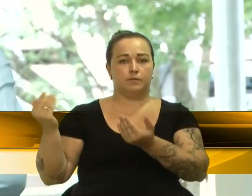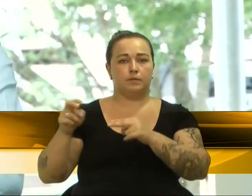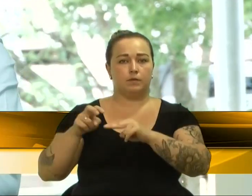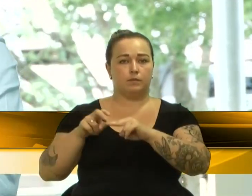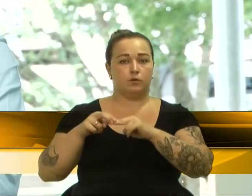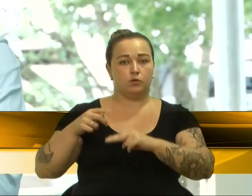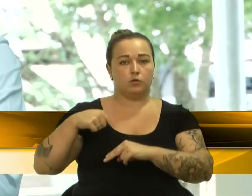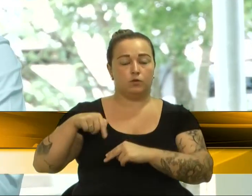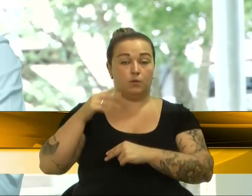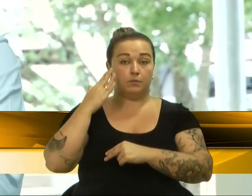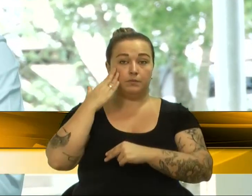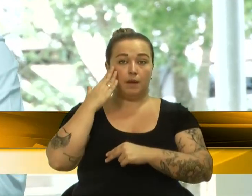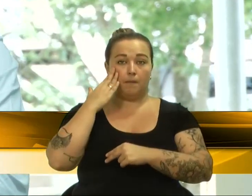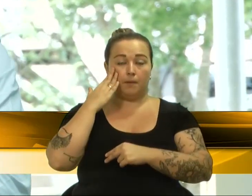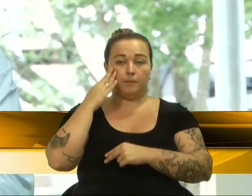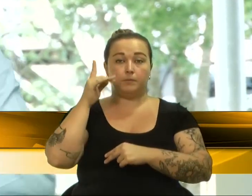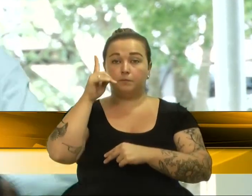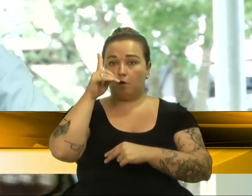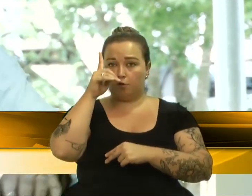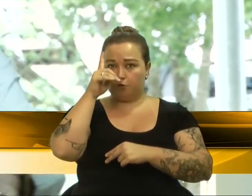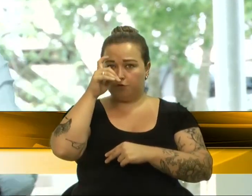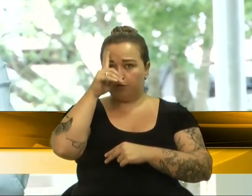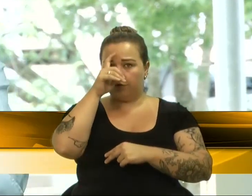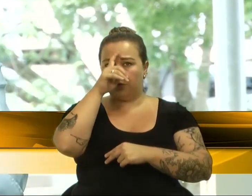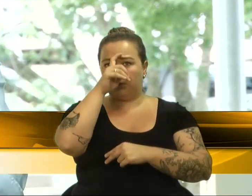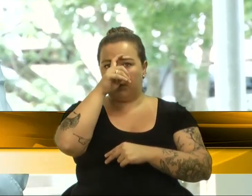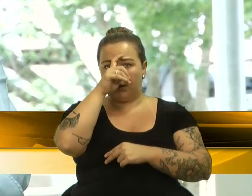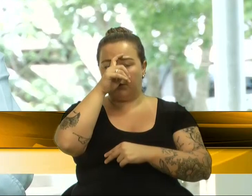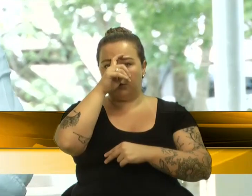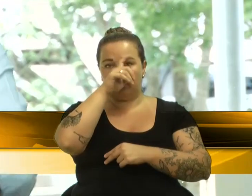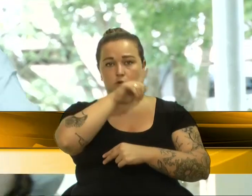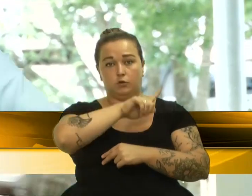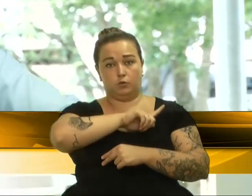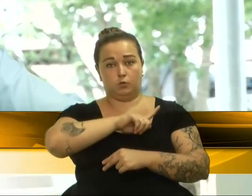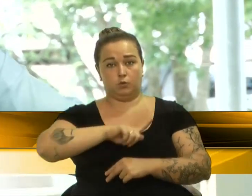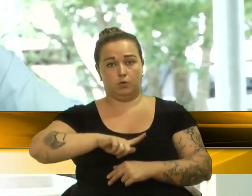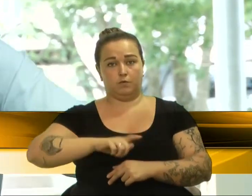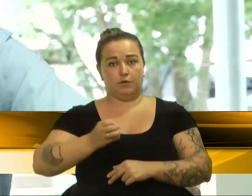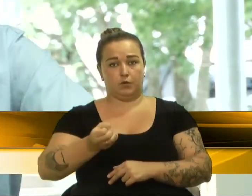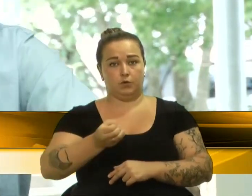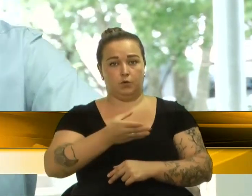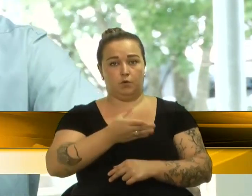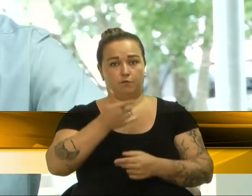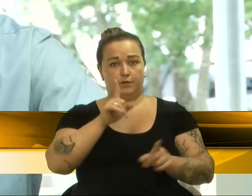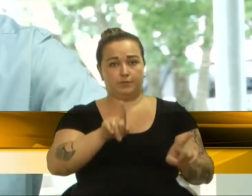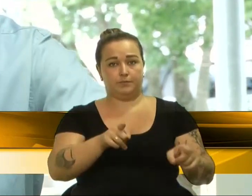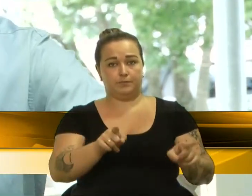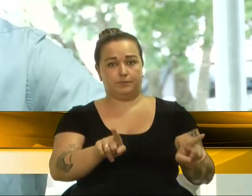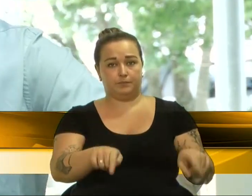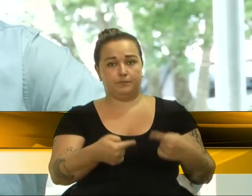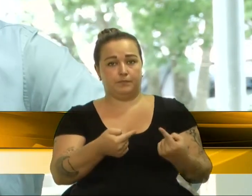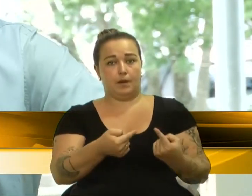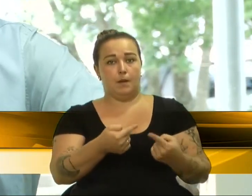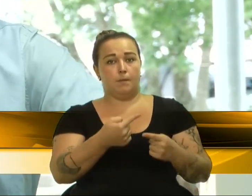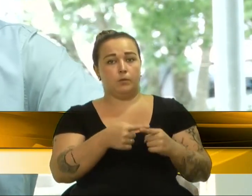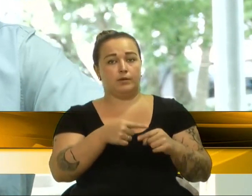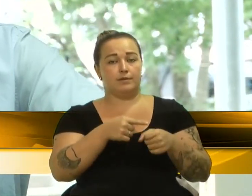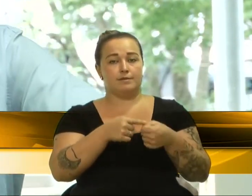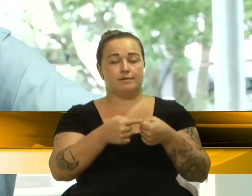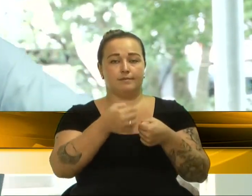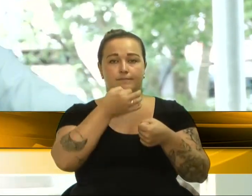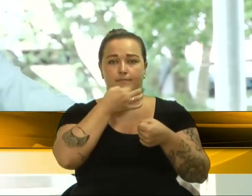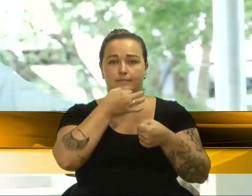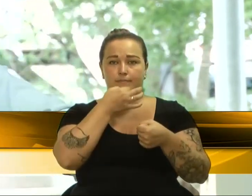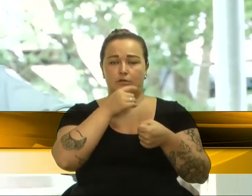sabemos a dificuldade que o novo governo vai estar enfrentando diante das dificuldades que Caxias do Sul já ao